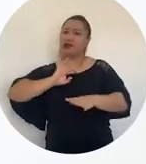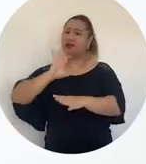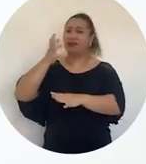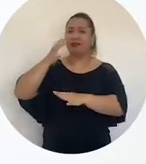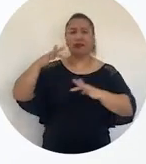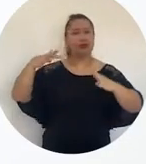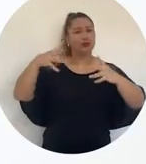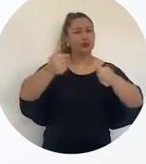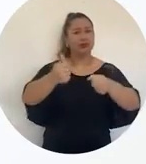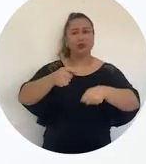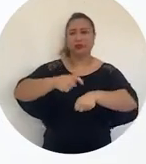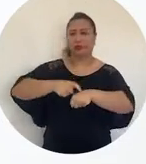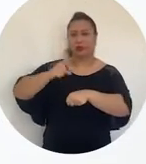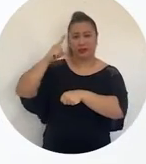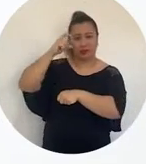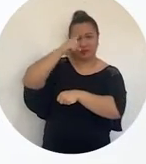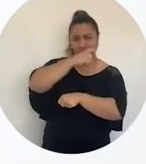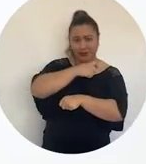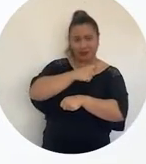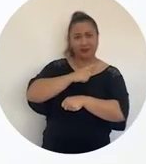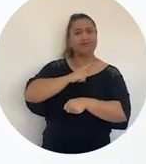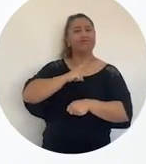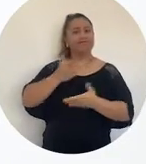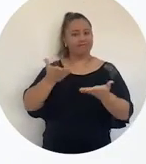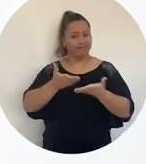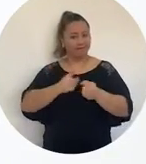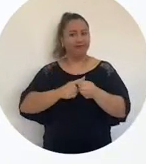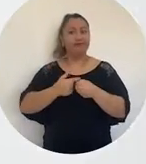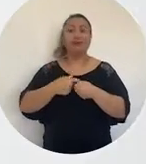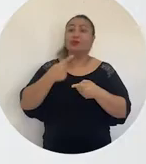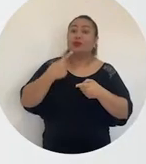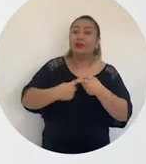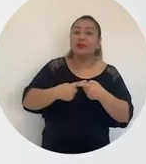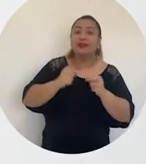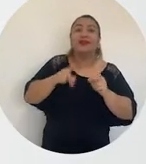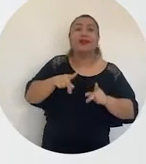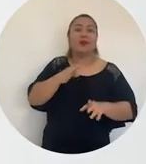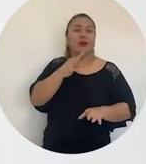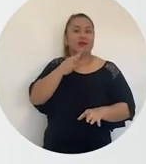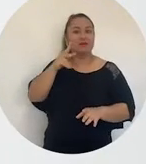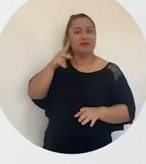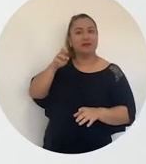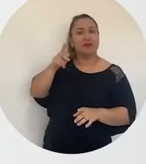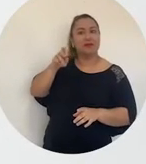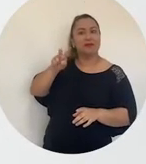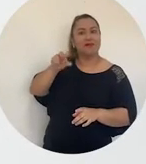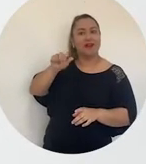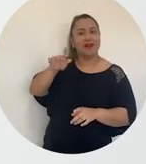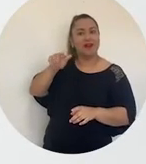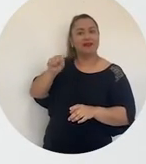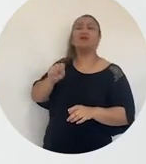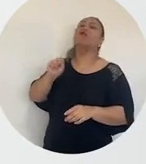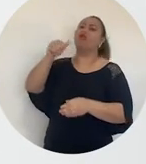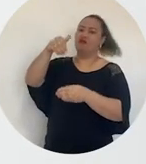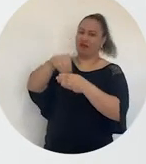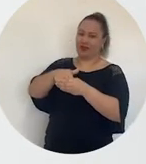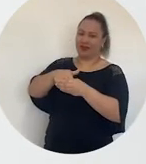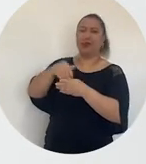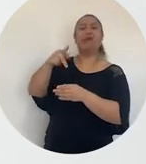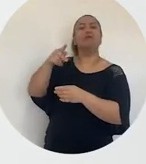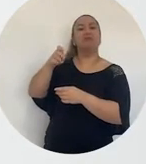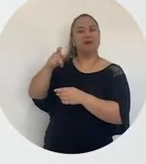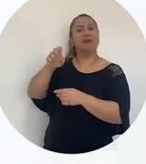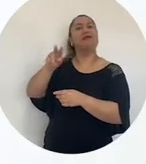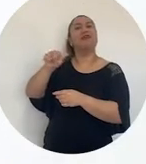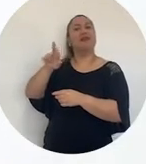para resolvermos toda essa crise pela qual a cidade está passando. Por isso que quem conhece Pepe Vargas, vota no